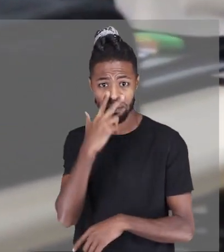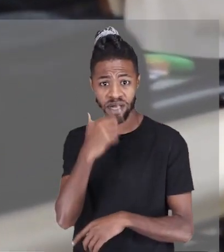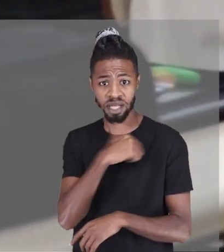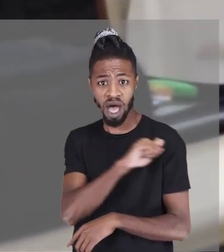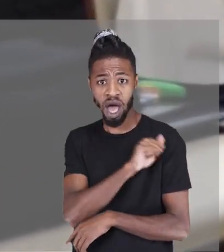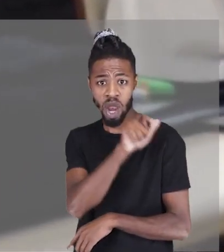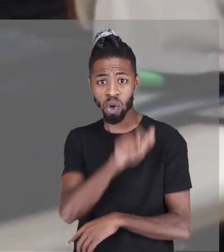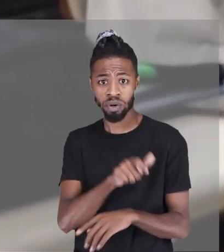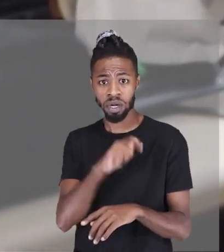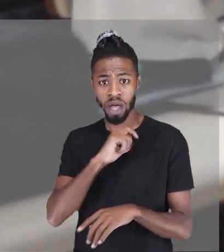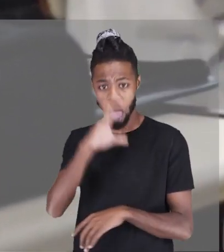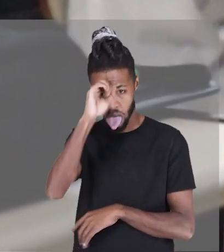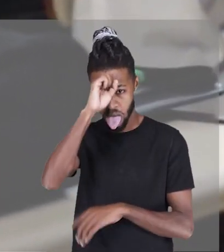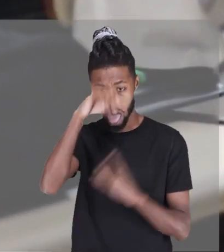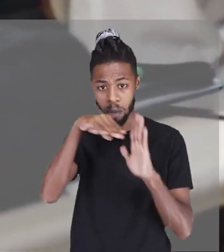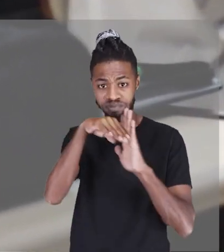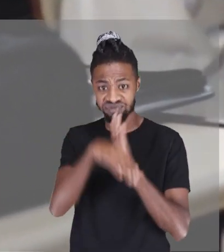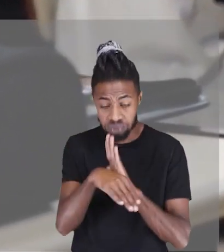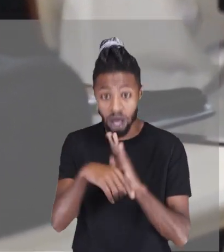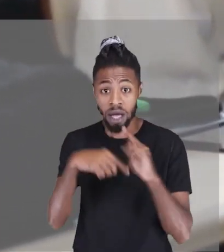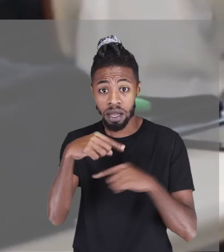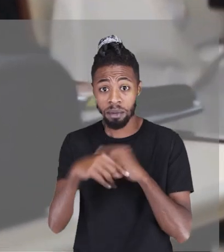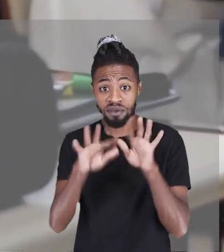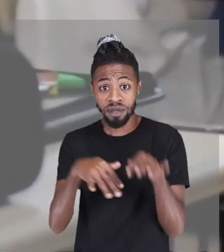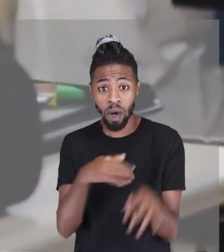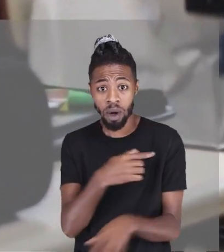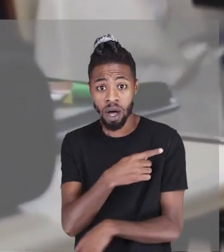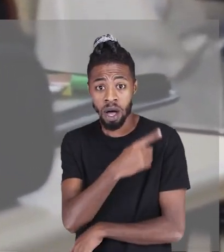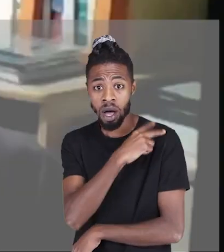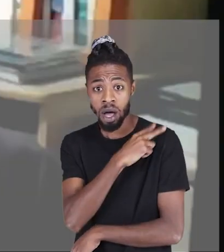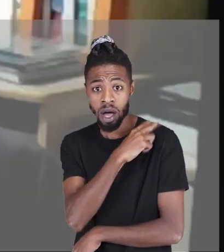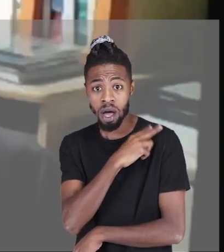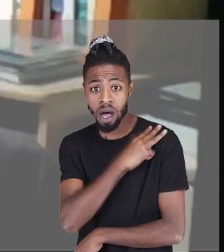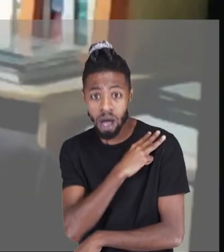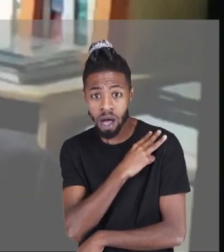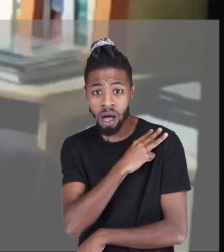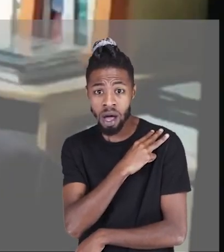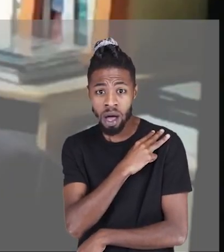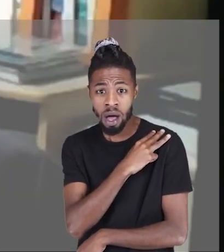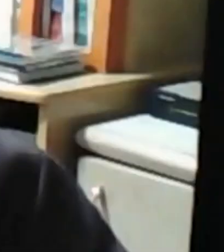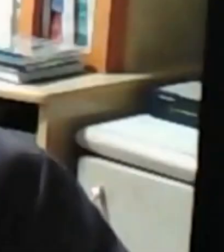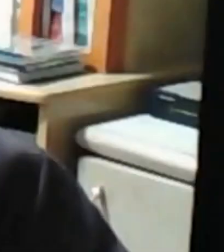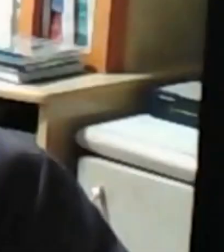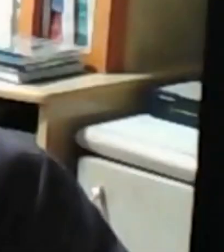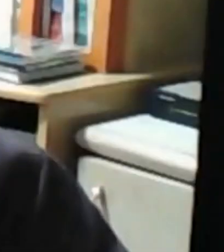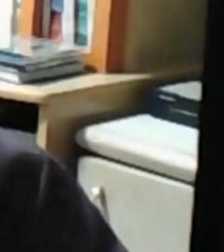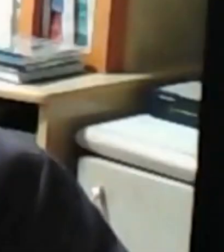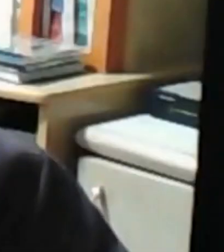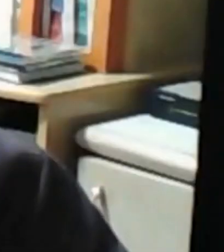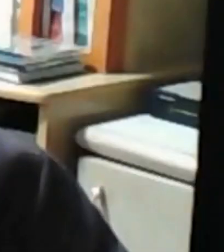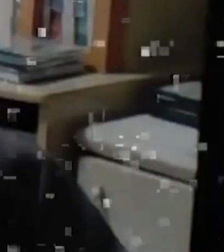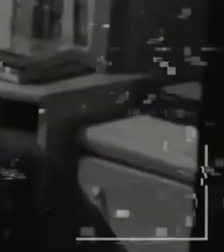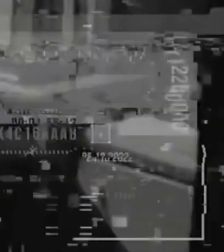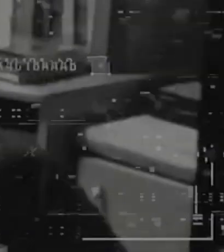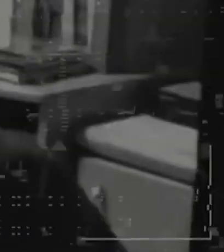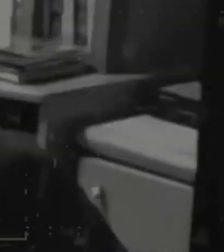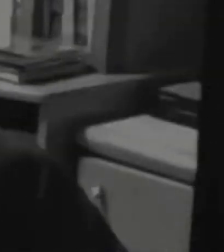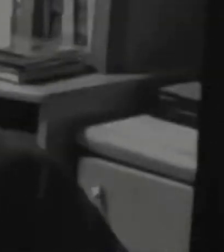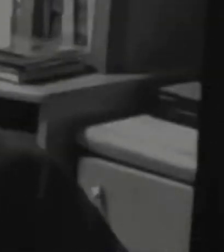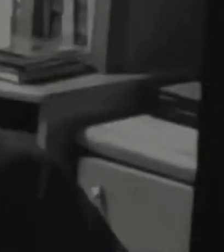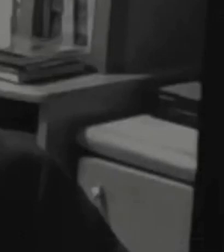no 9º ano, cai. E aí, quando chega no final do ensino médio, cai mais ainda.